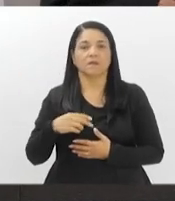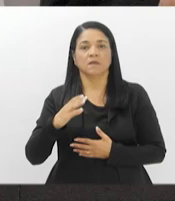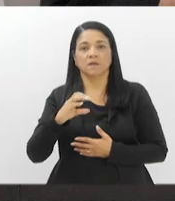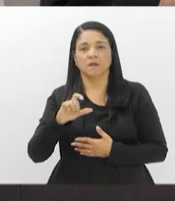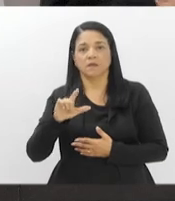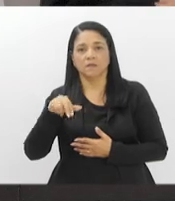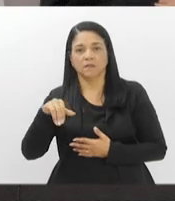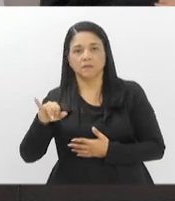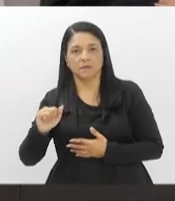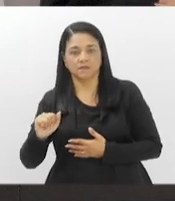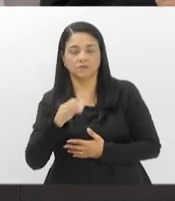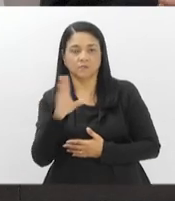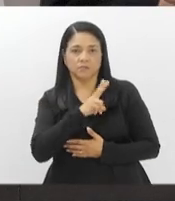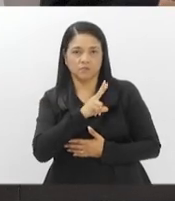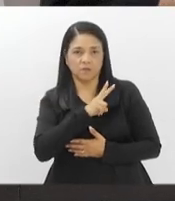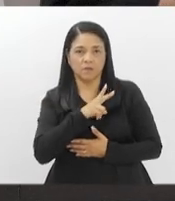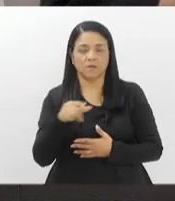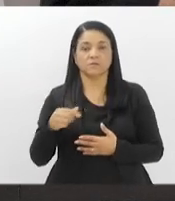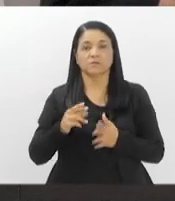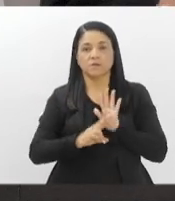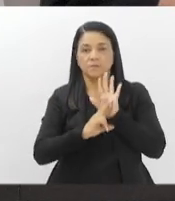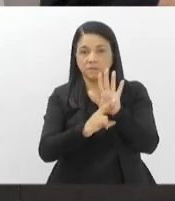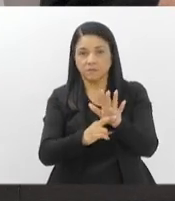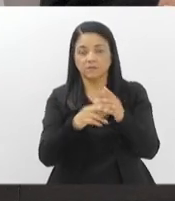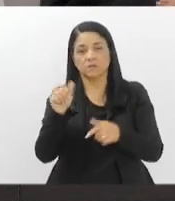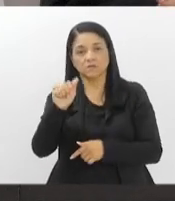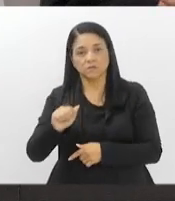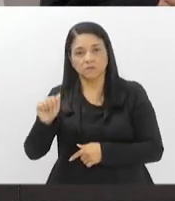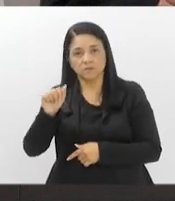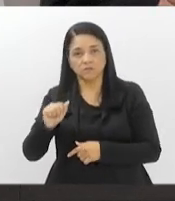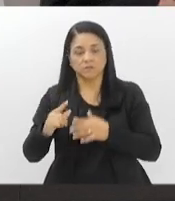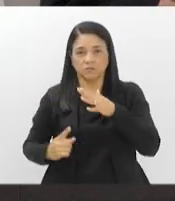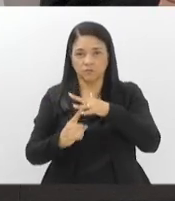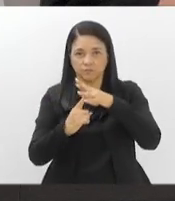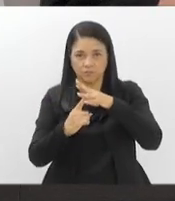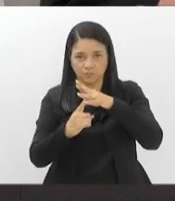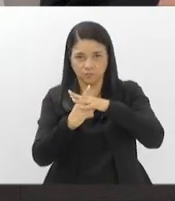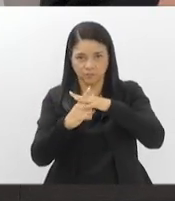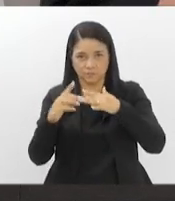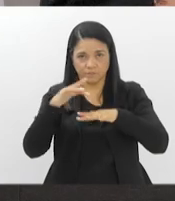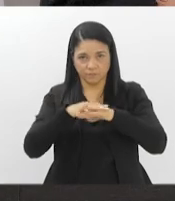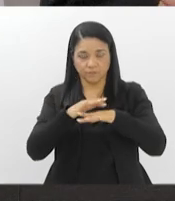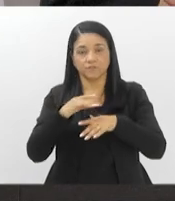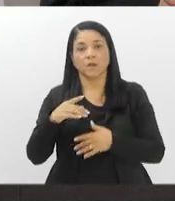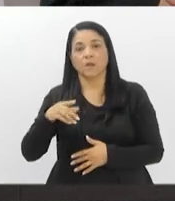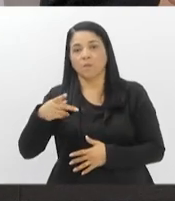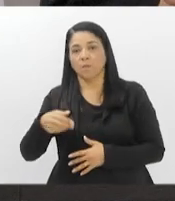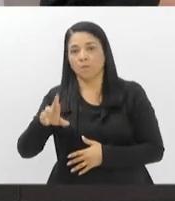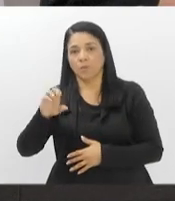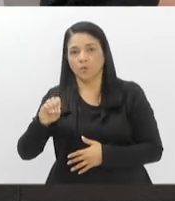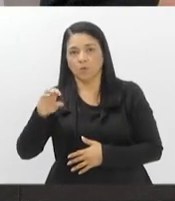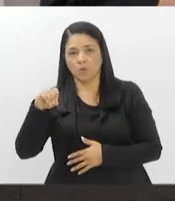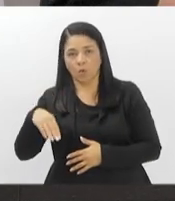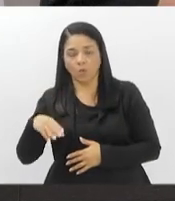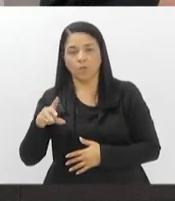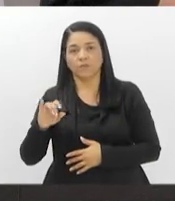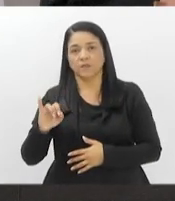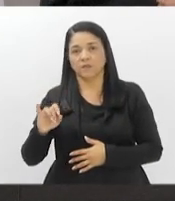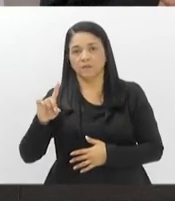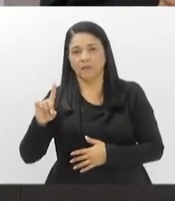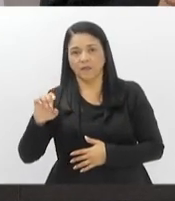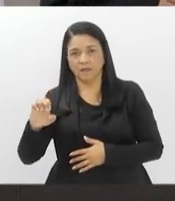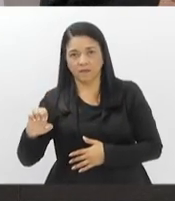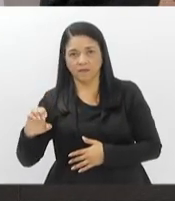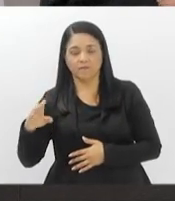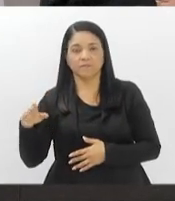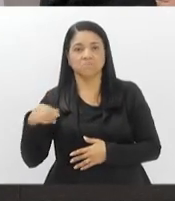gente tem que estudar melhor como fazer isso a Associação dos raros Procon idec isso até agora Foi